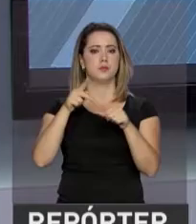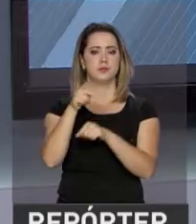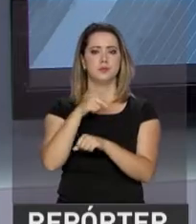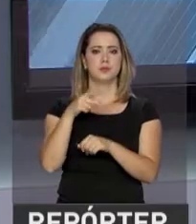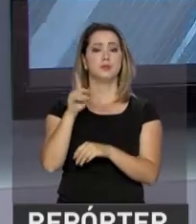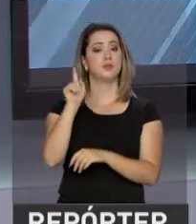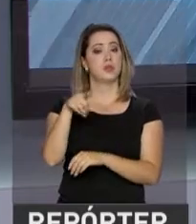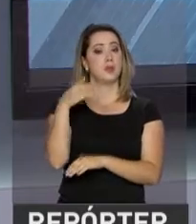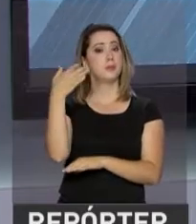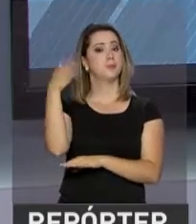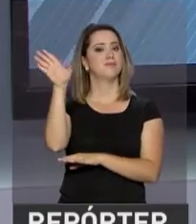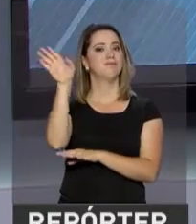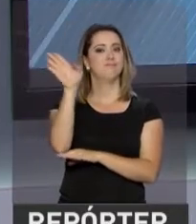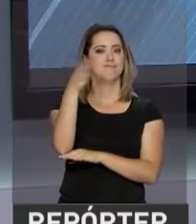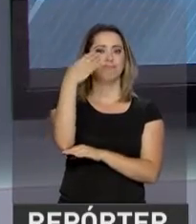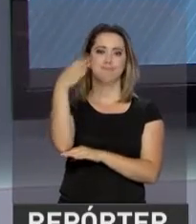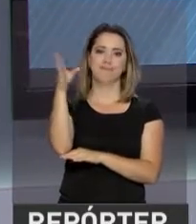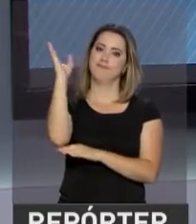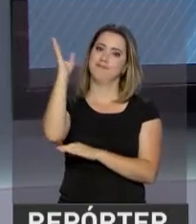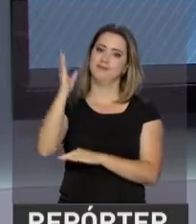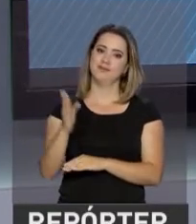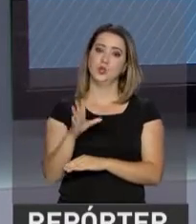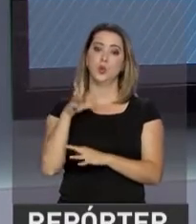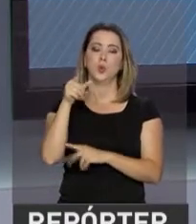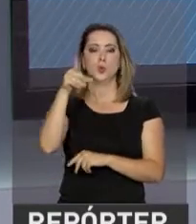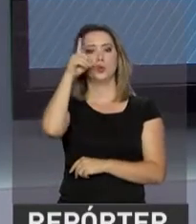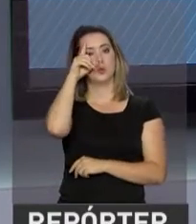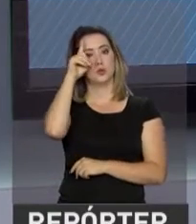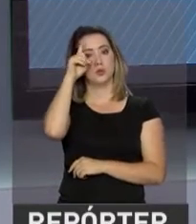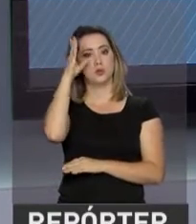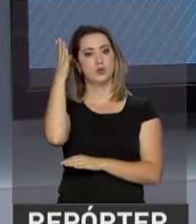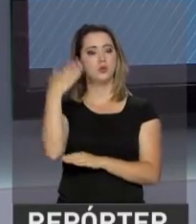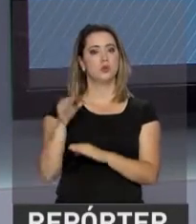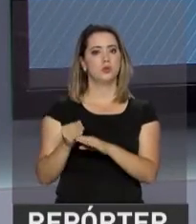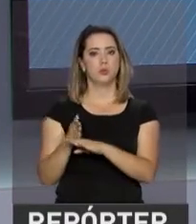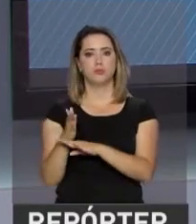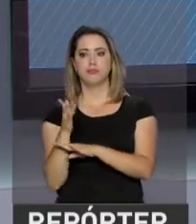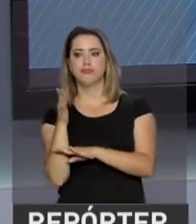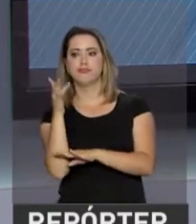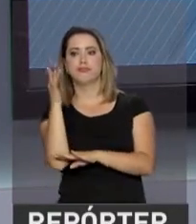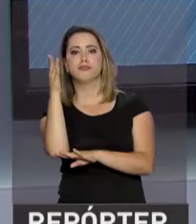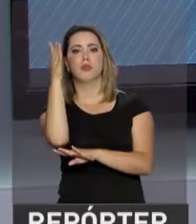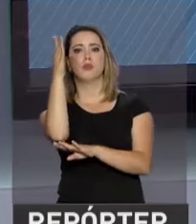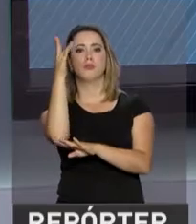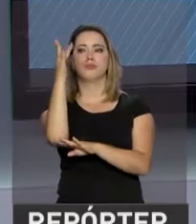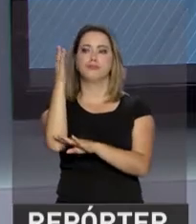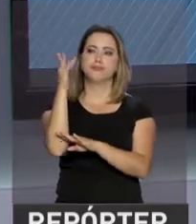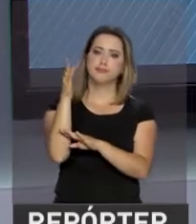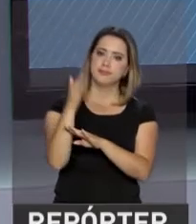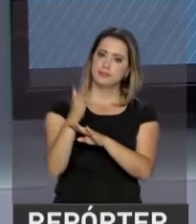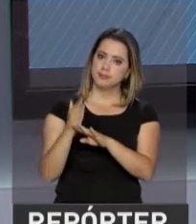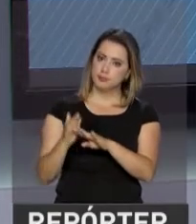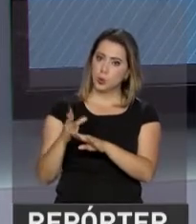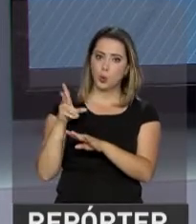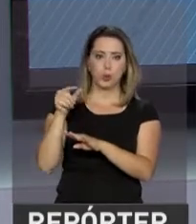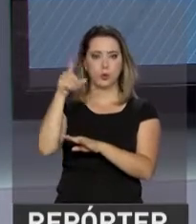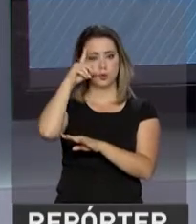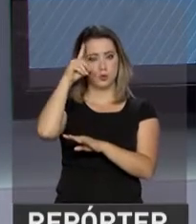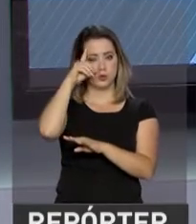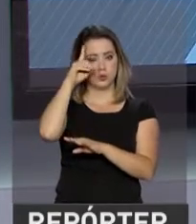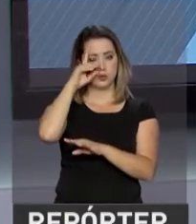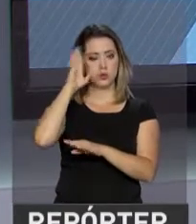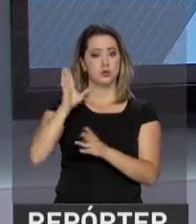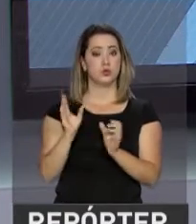símbolos do país, a bandeira nacional. Todos os dias ela é hasteada e arriada em organizações militares e